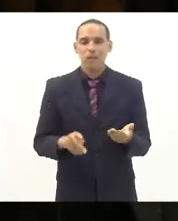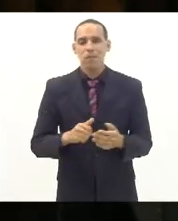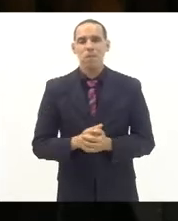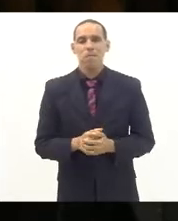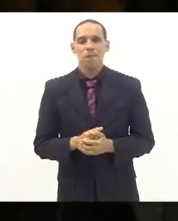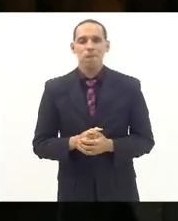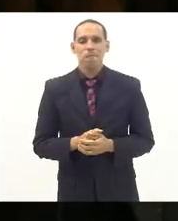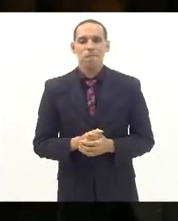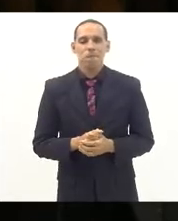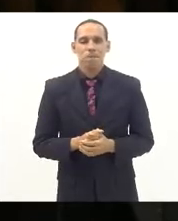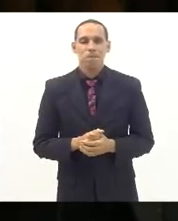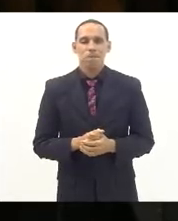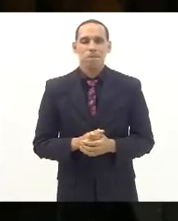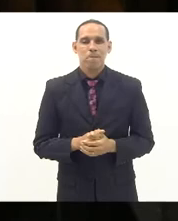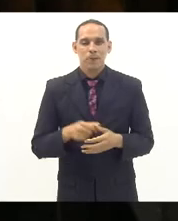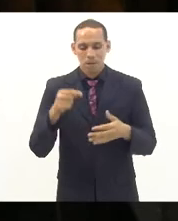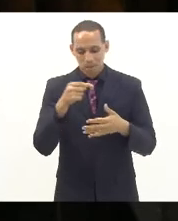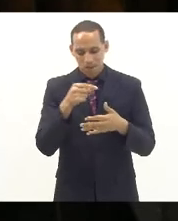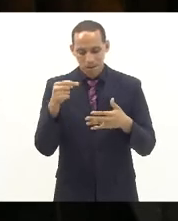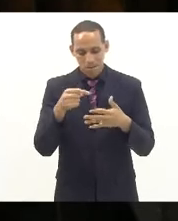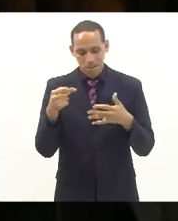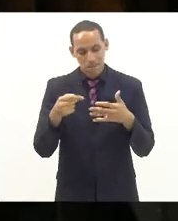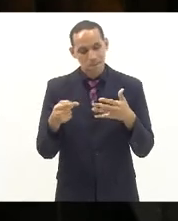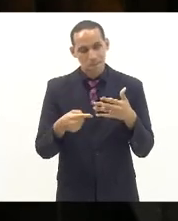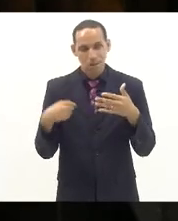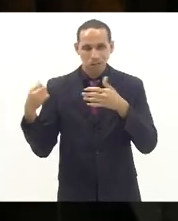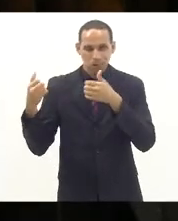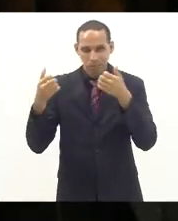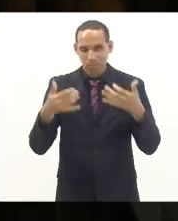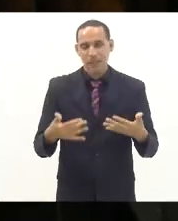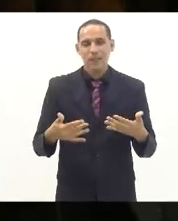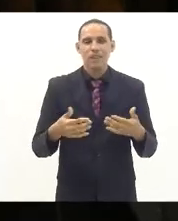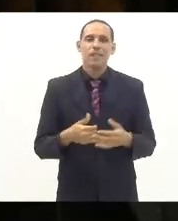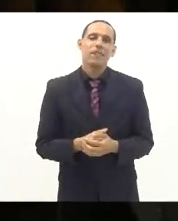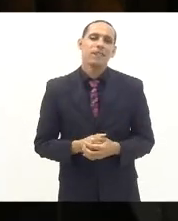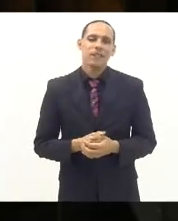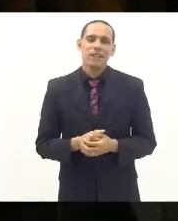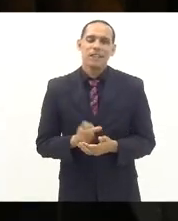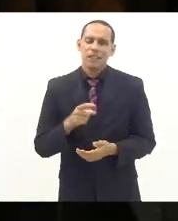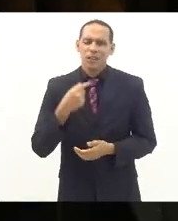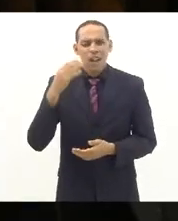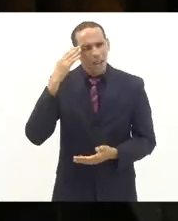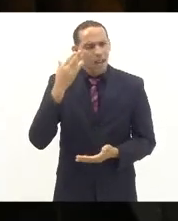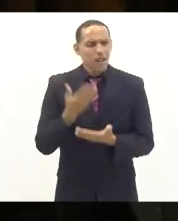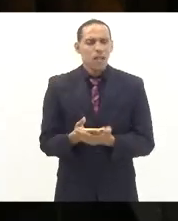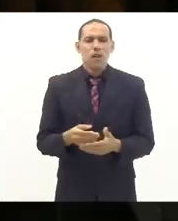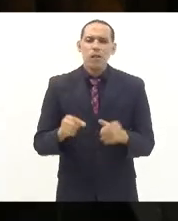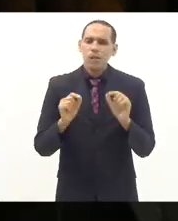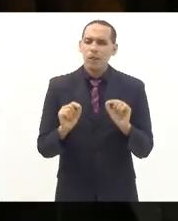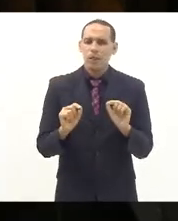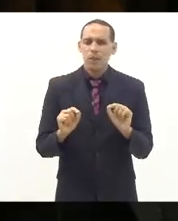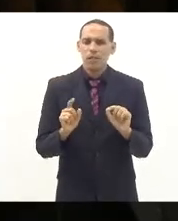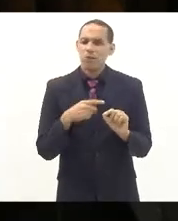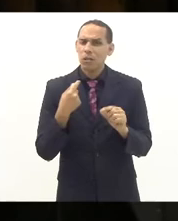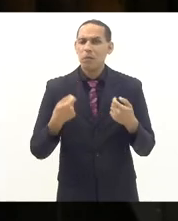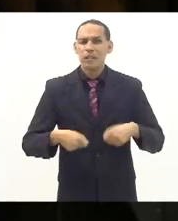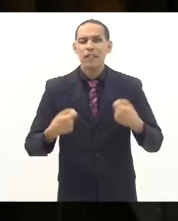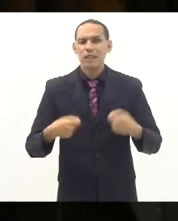deve dentro dessas premissas é que achávamos que deveríamos